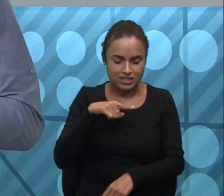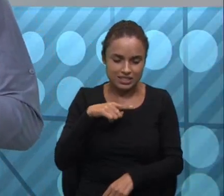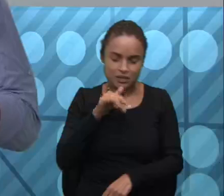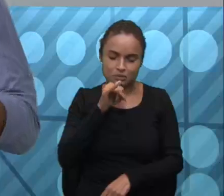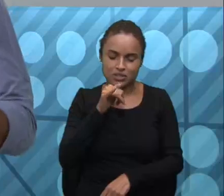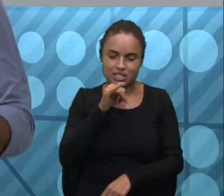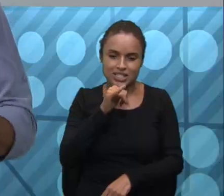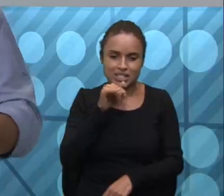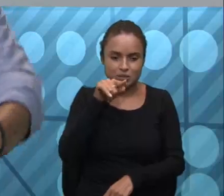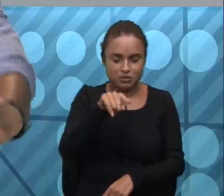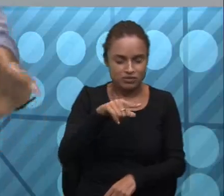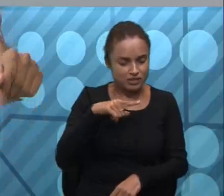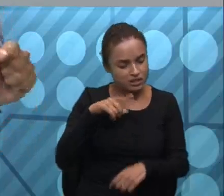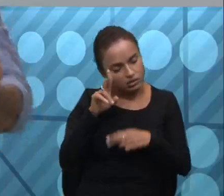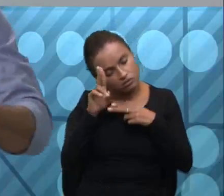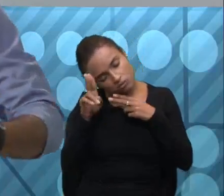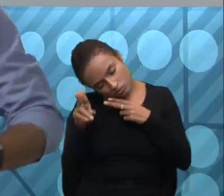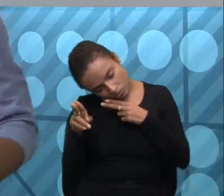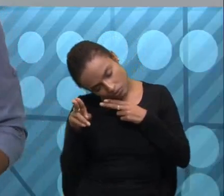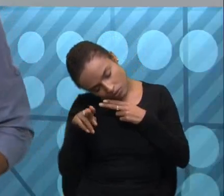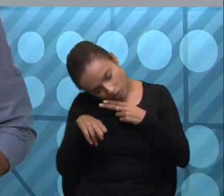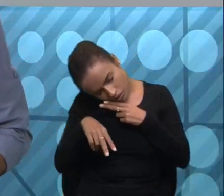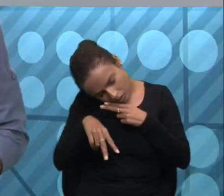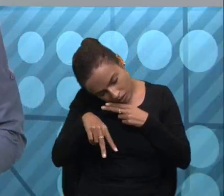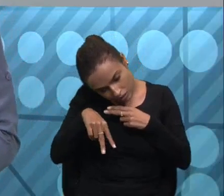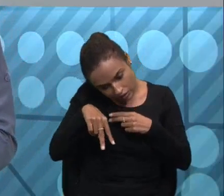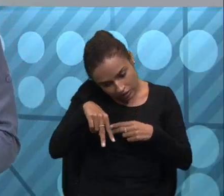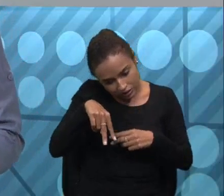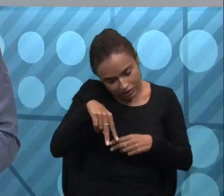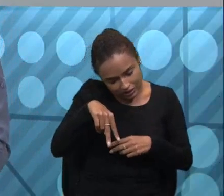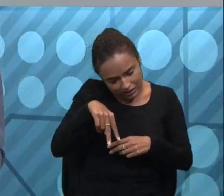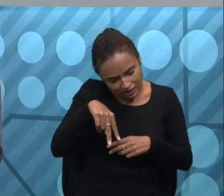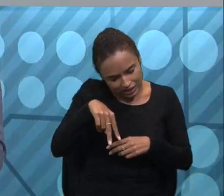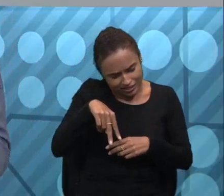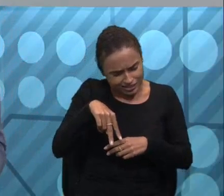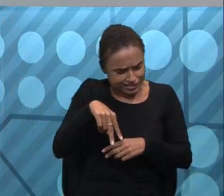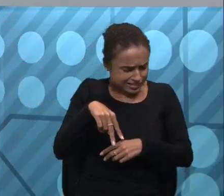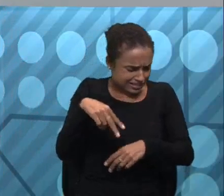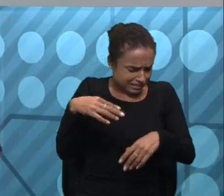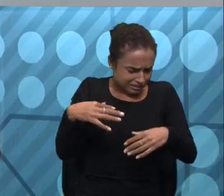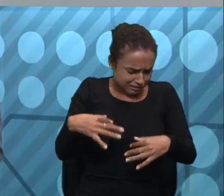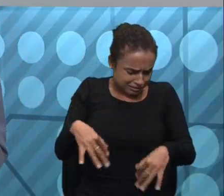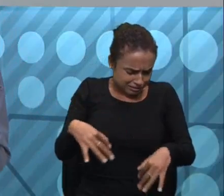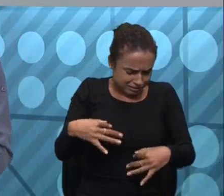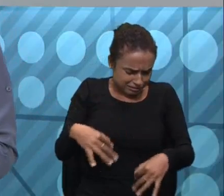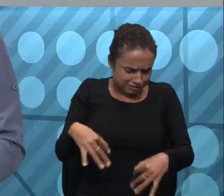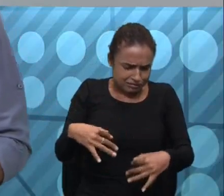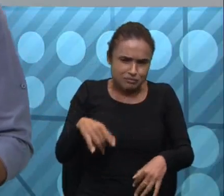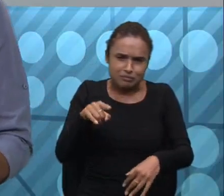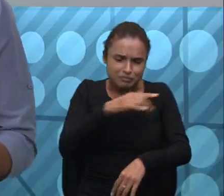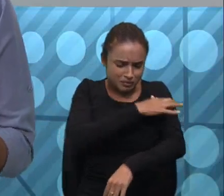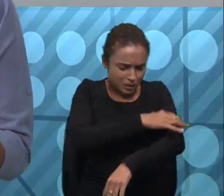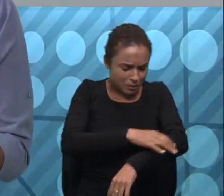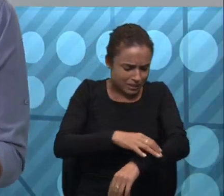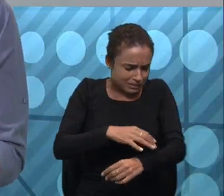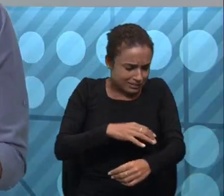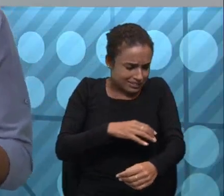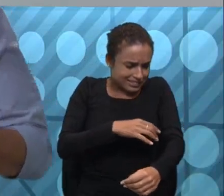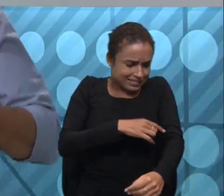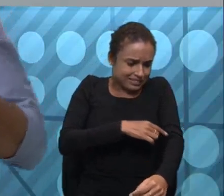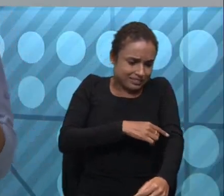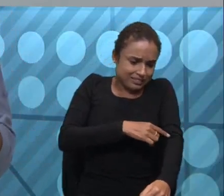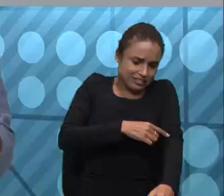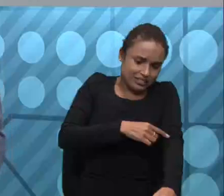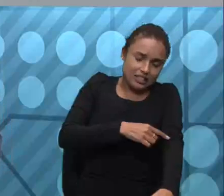pouquinho mais, você vai estender um pouco o cotovelo, dói um pouquinho mais, tá? Você sente um pouco